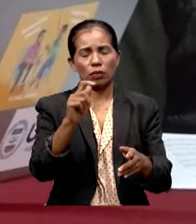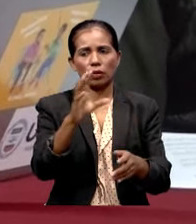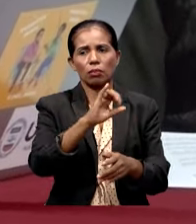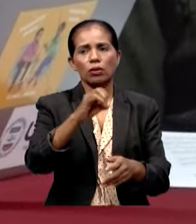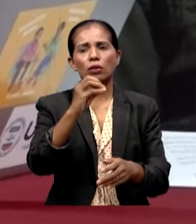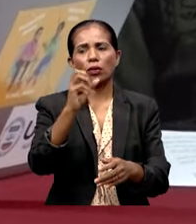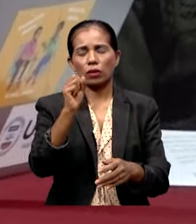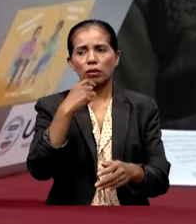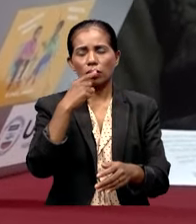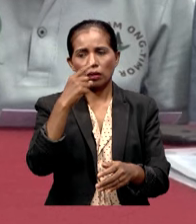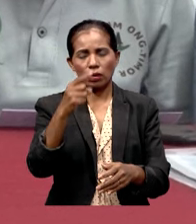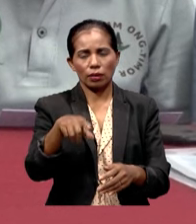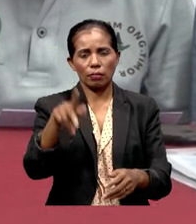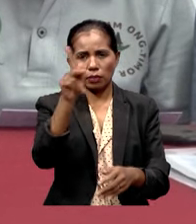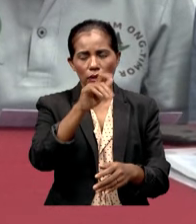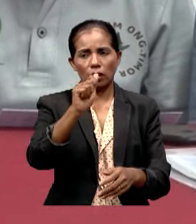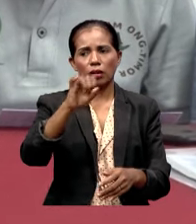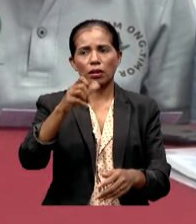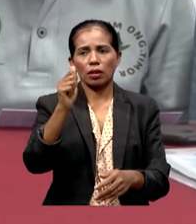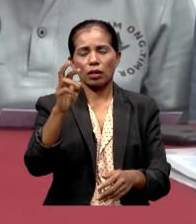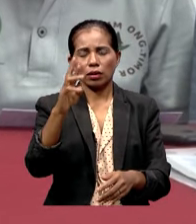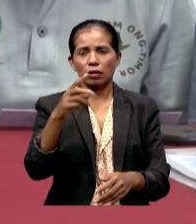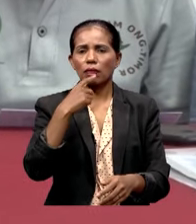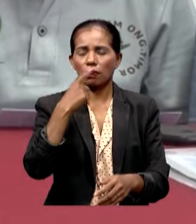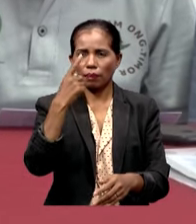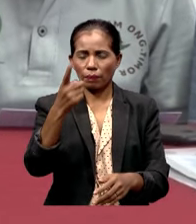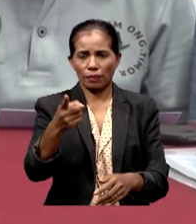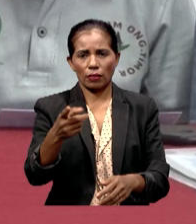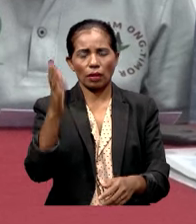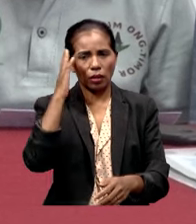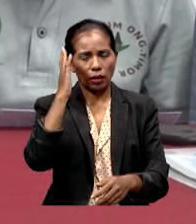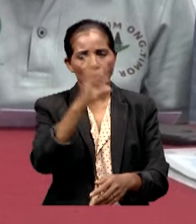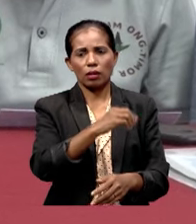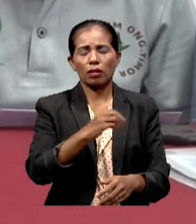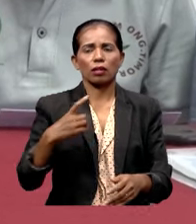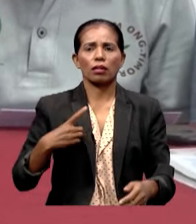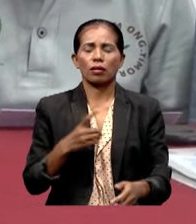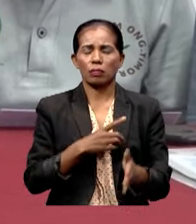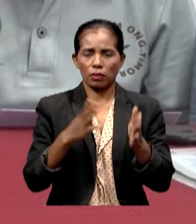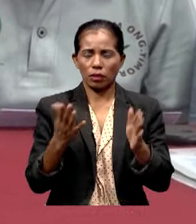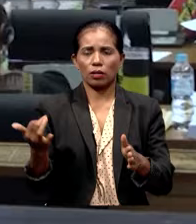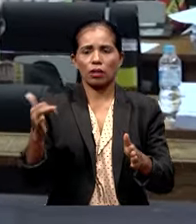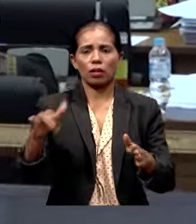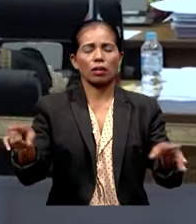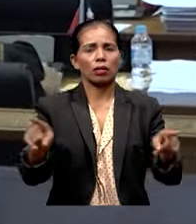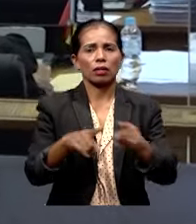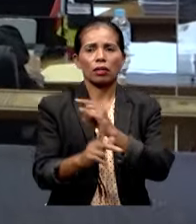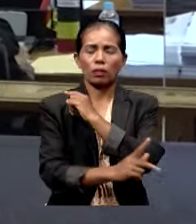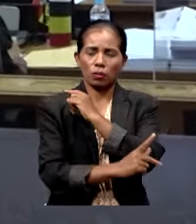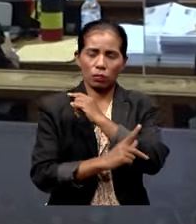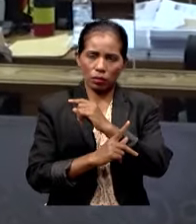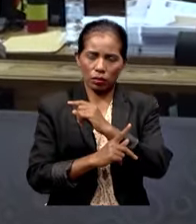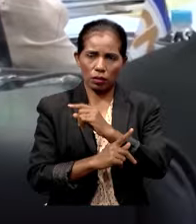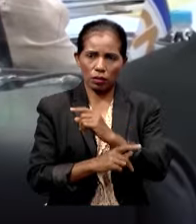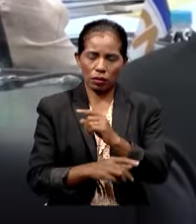da Costa, no pesquisador Azar Inocencio de Jesus Xavier, considera acto deputado Siraniang ne nudar korupsi legal no